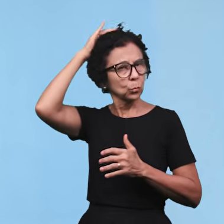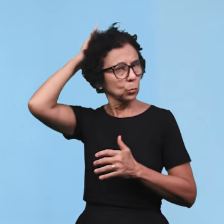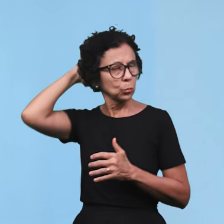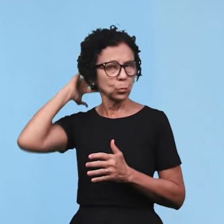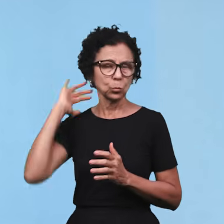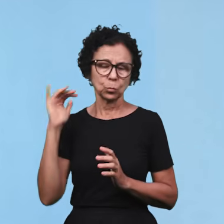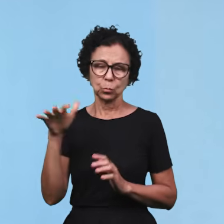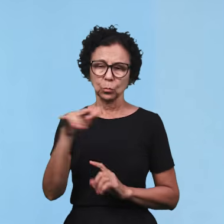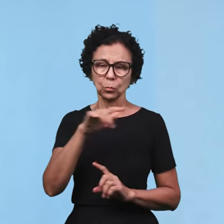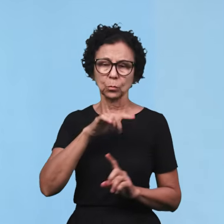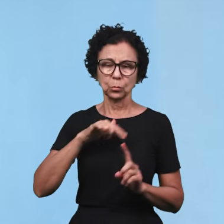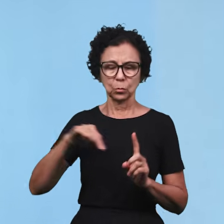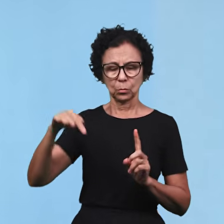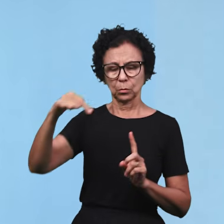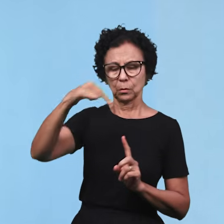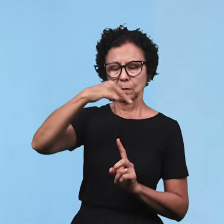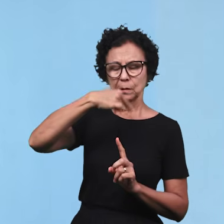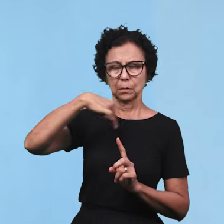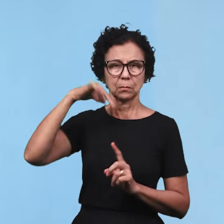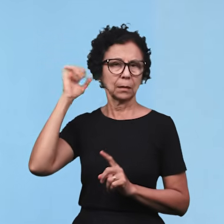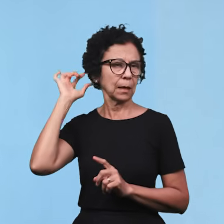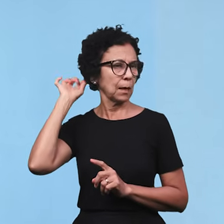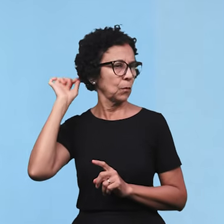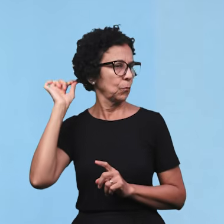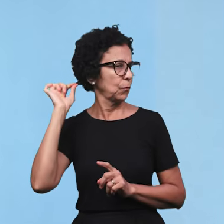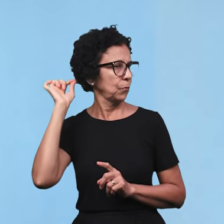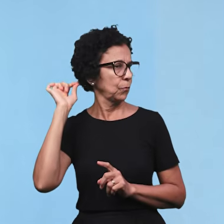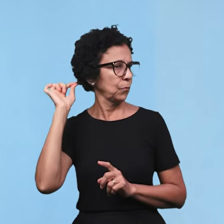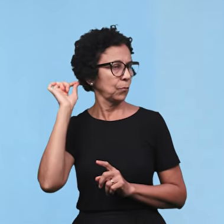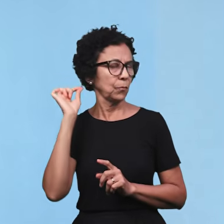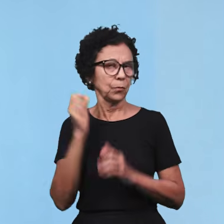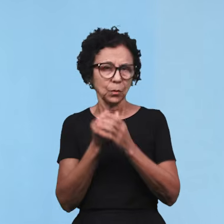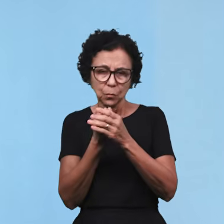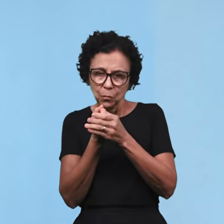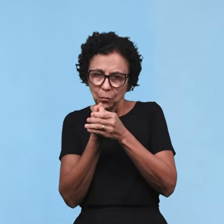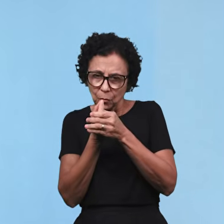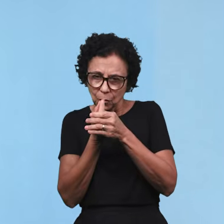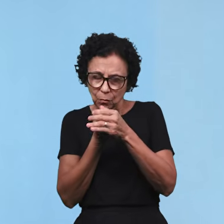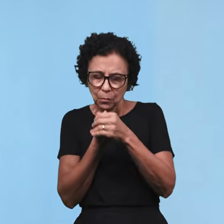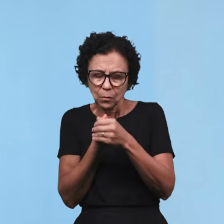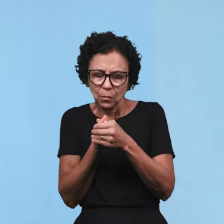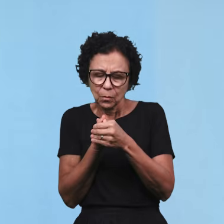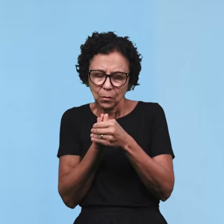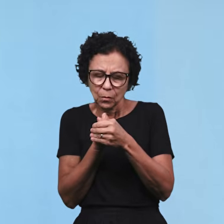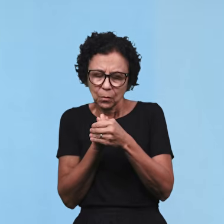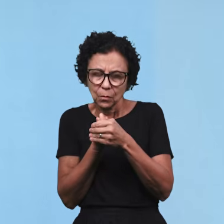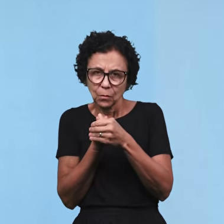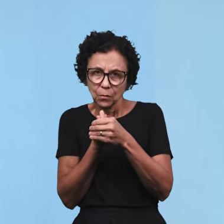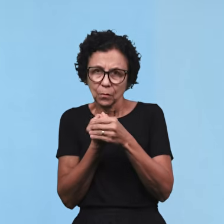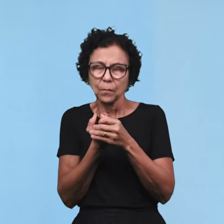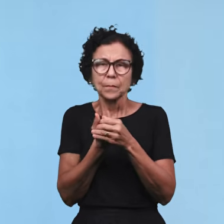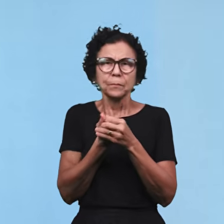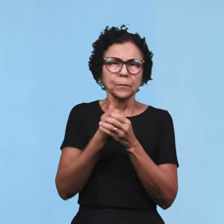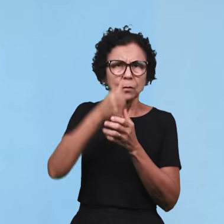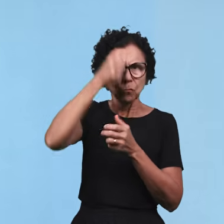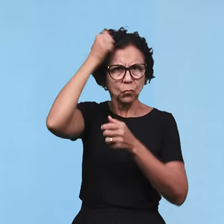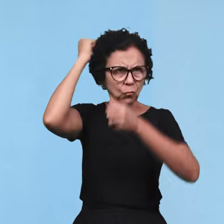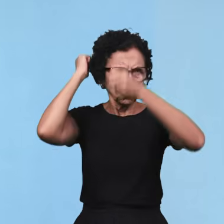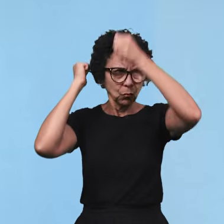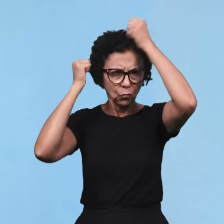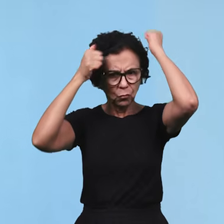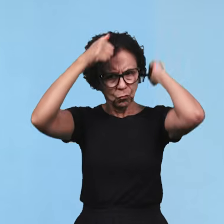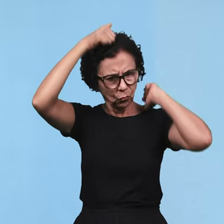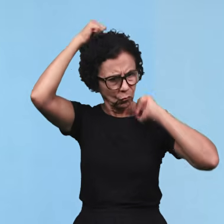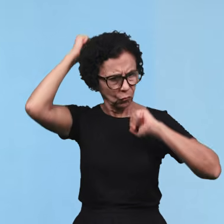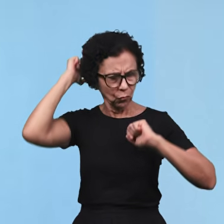do paciente, a raiz, a haste, né, o fio, as unidades foliculares ali, como que está a saúde do couro cabeludo, como está a saúde